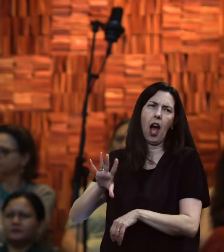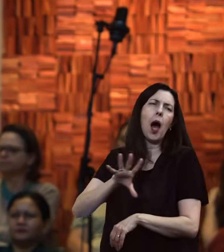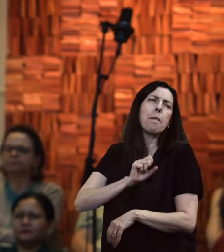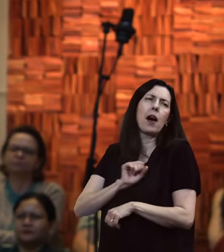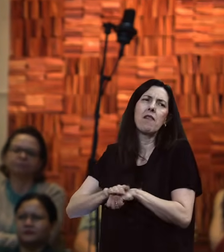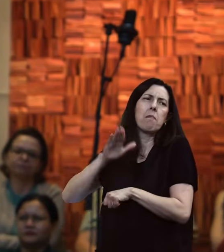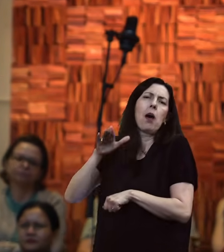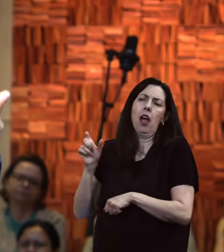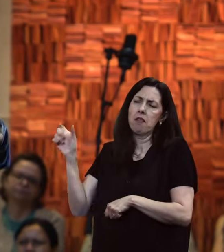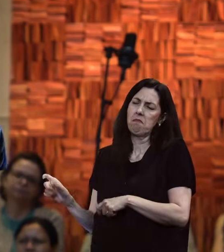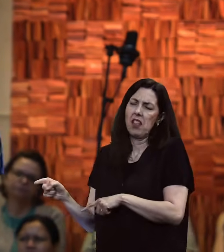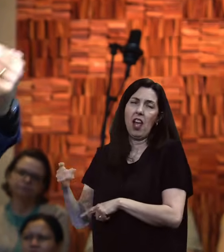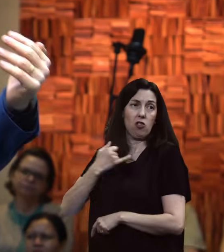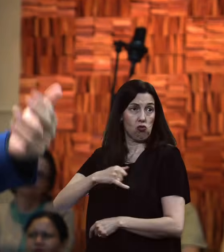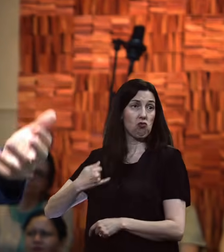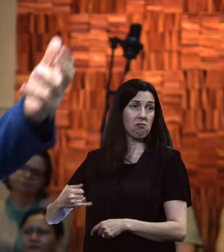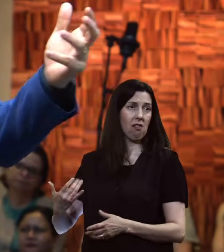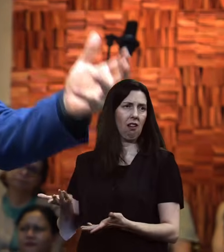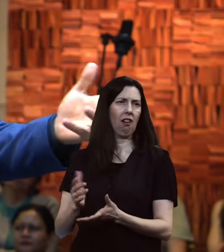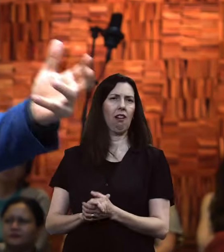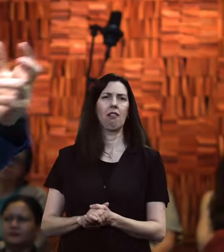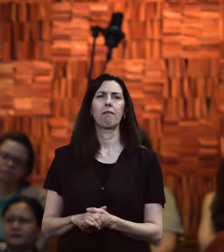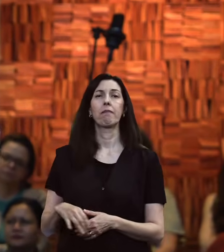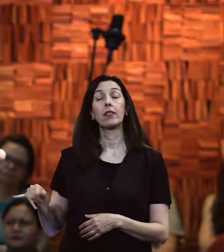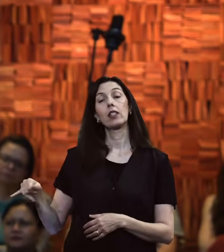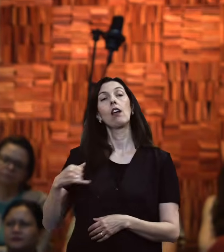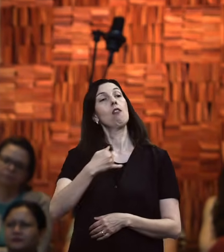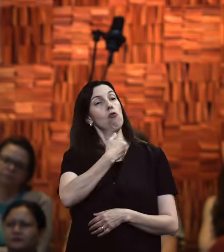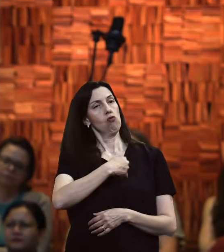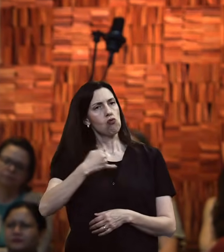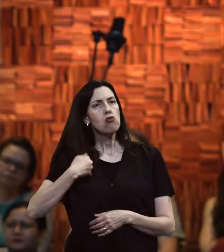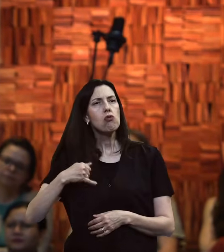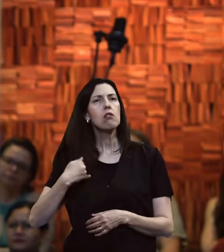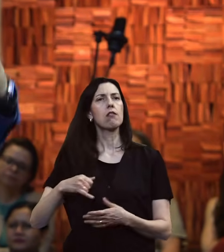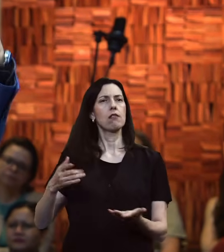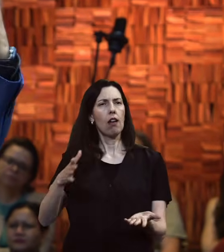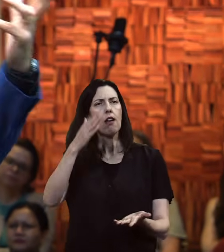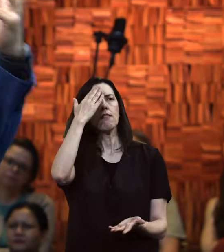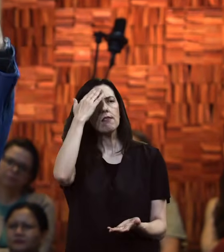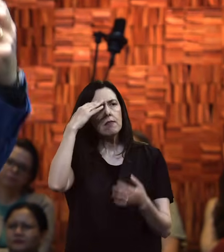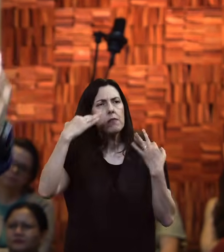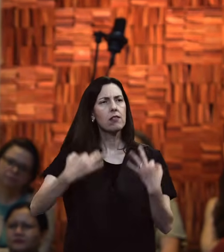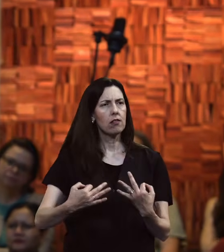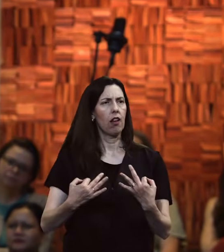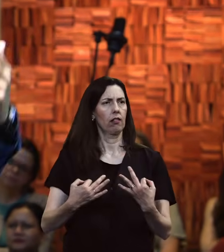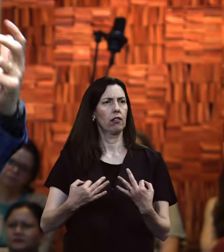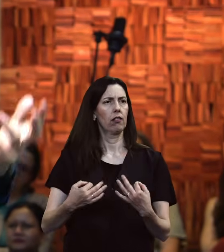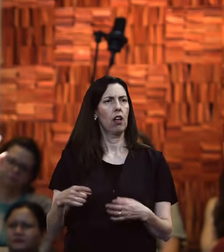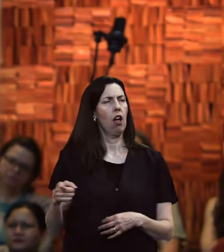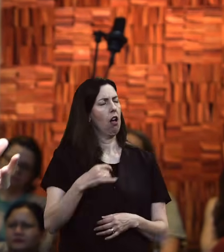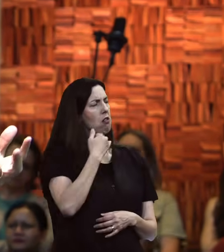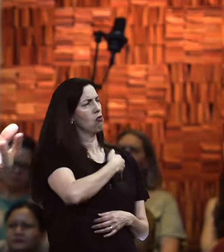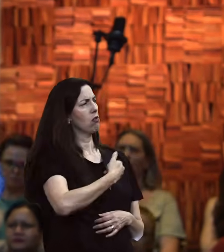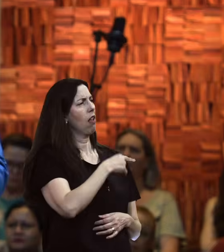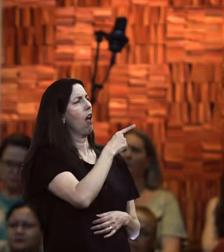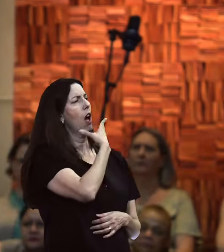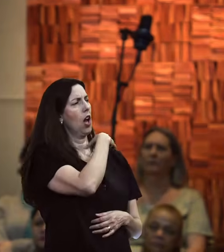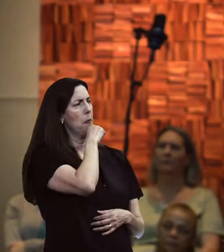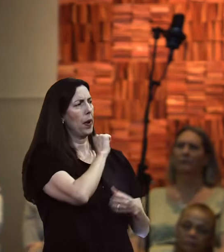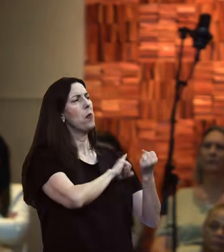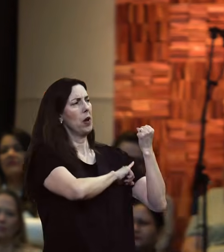era alguém que José reconhecia, era uma autoridade para ele, alguém que ele